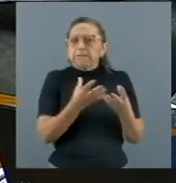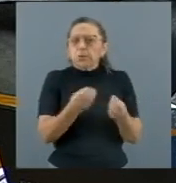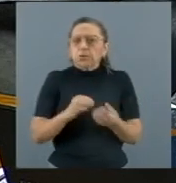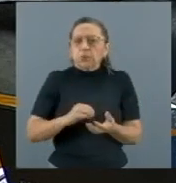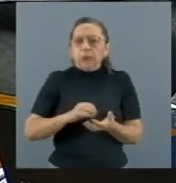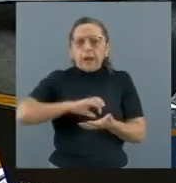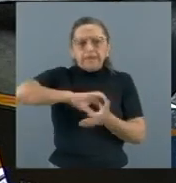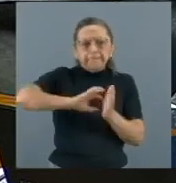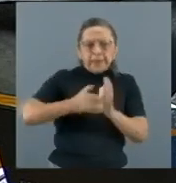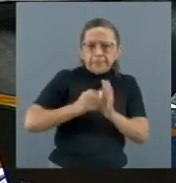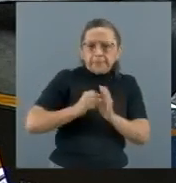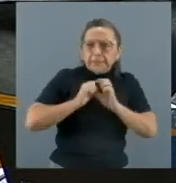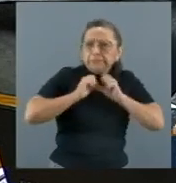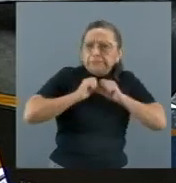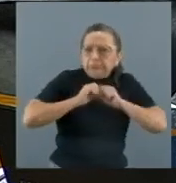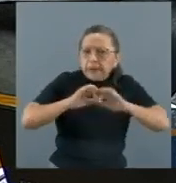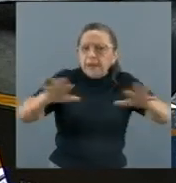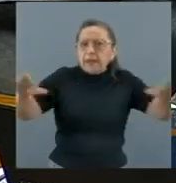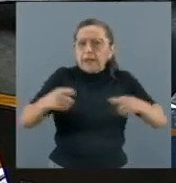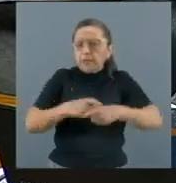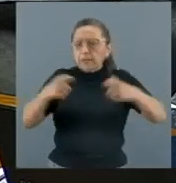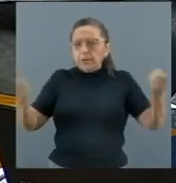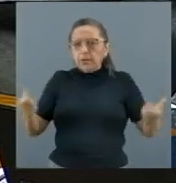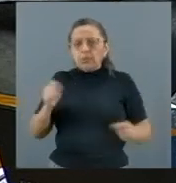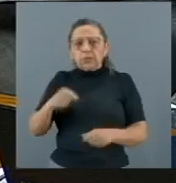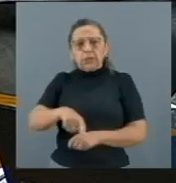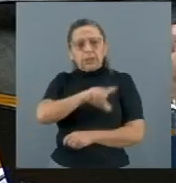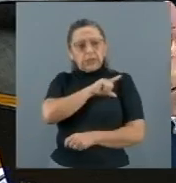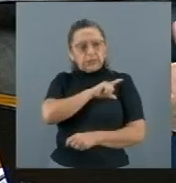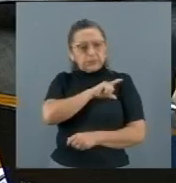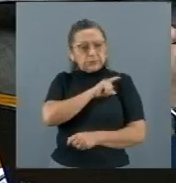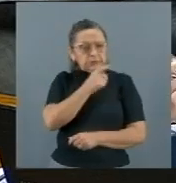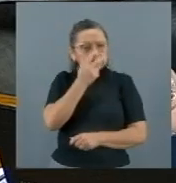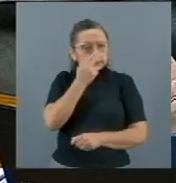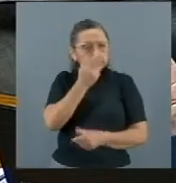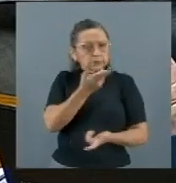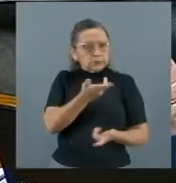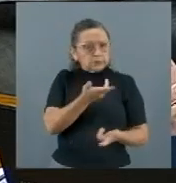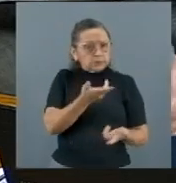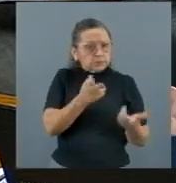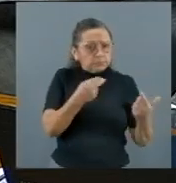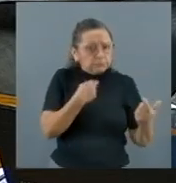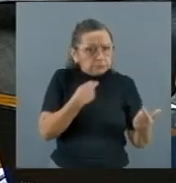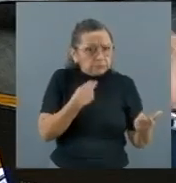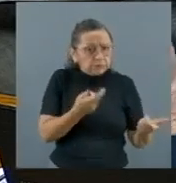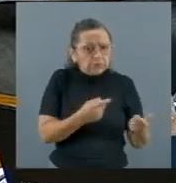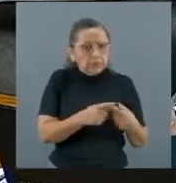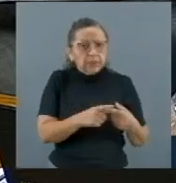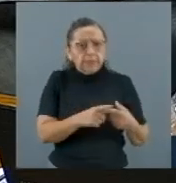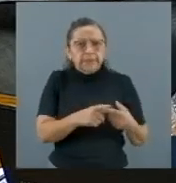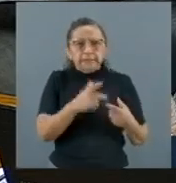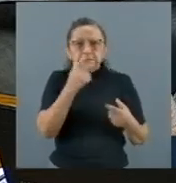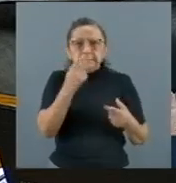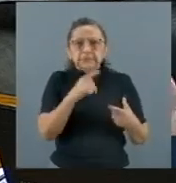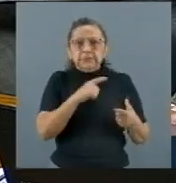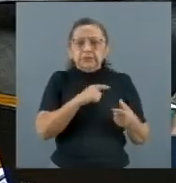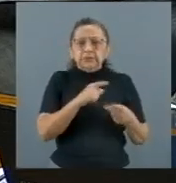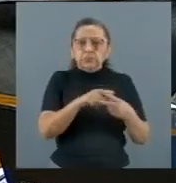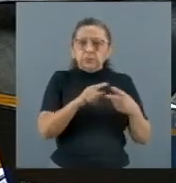de resposta à camisa de força que era colocada entre duas agremiações distintas que tinham como